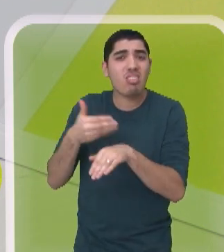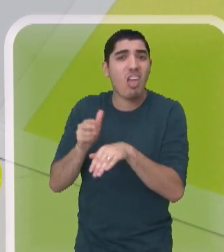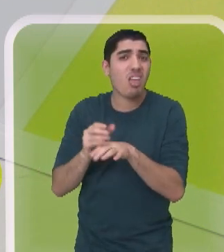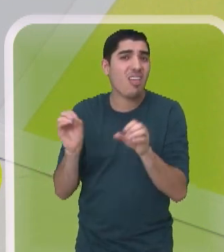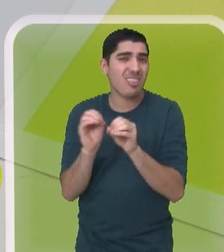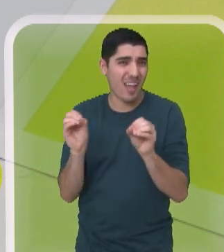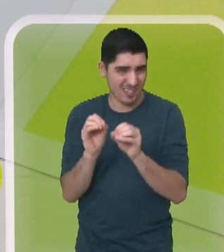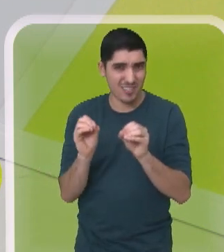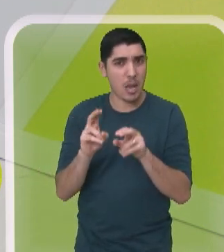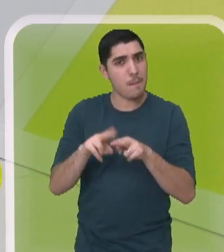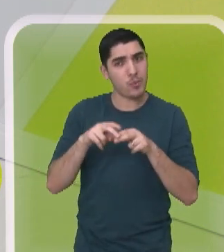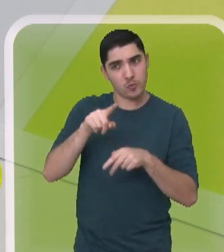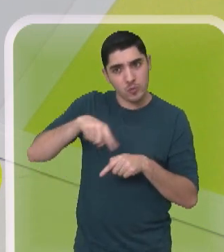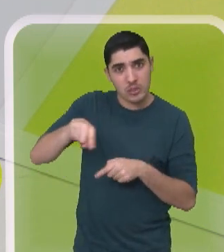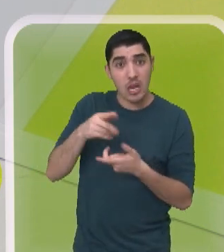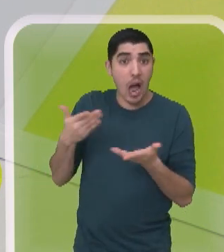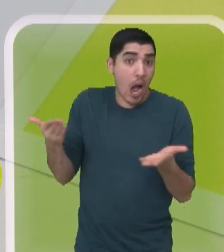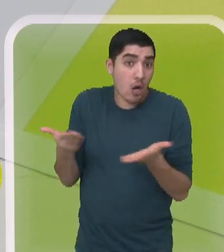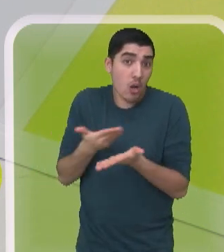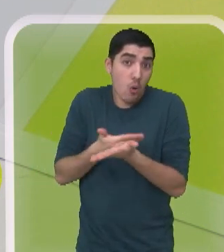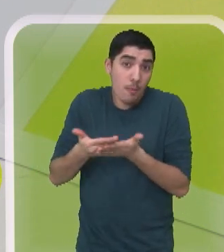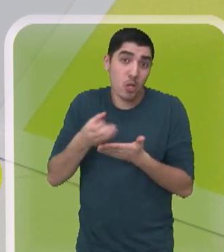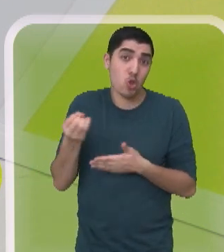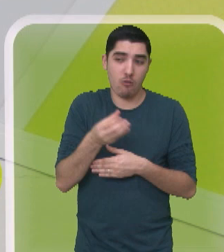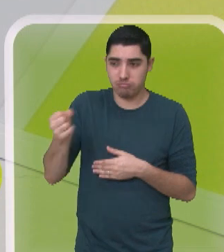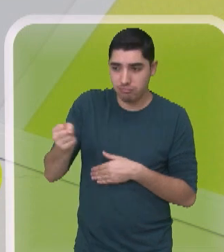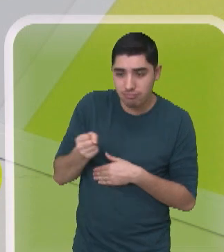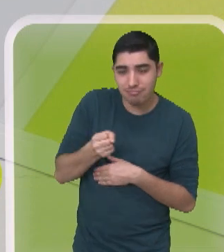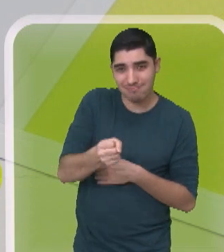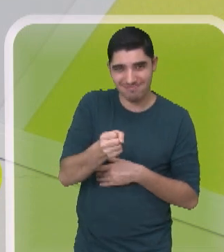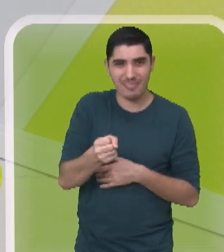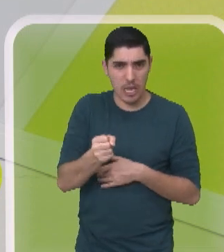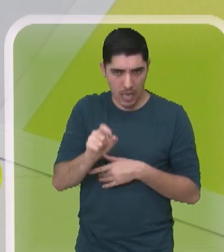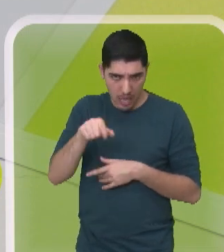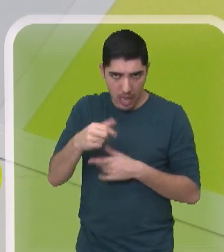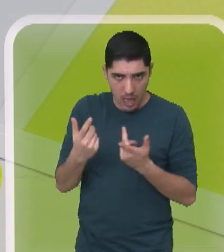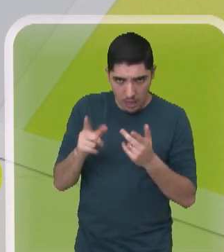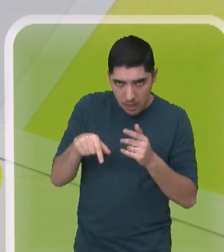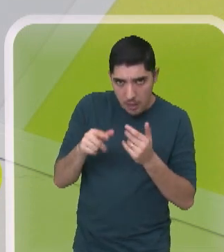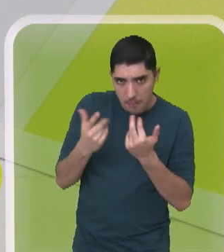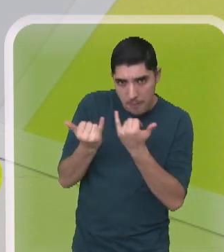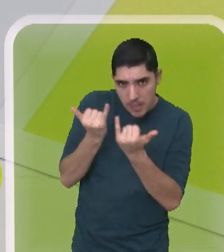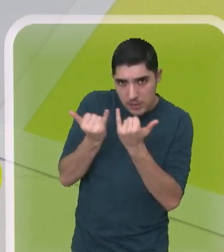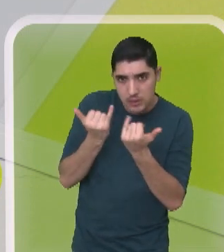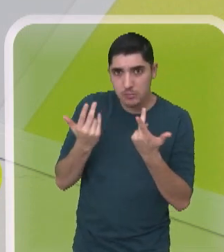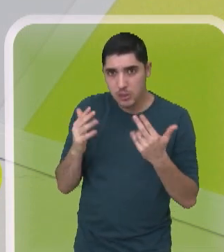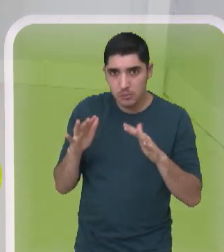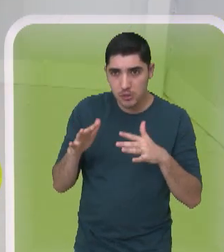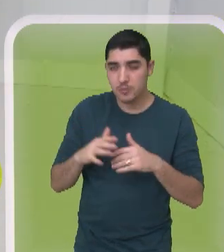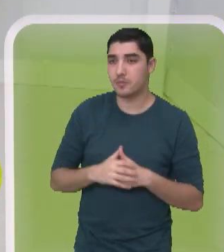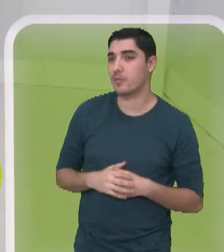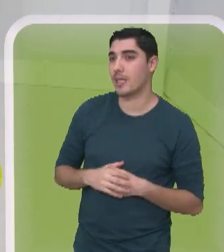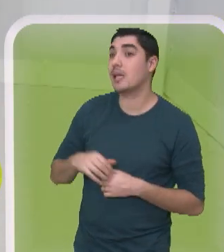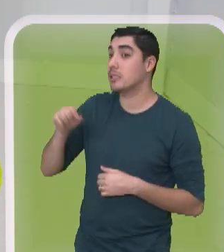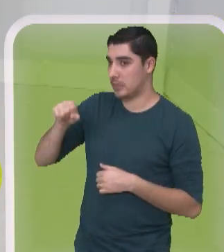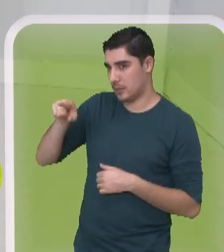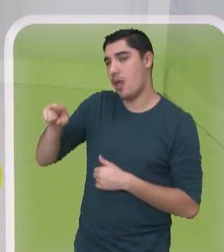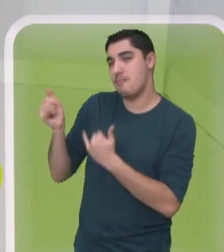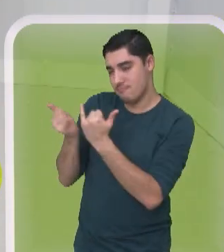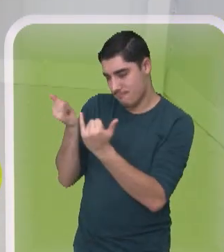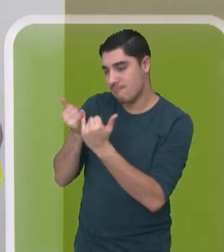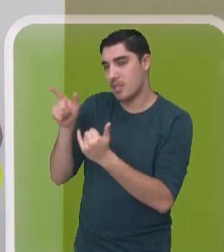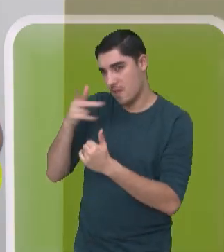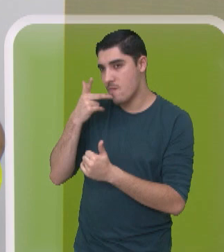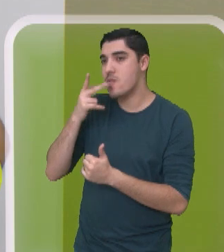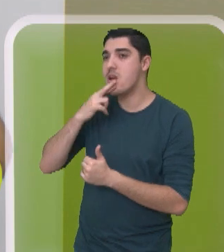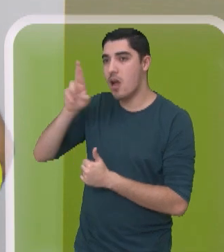deve ter pesado, vocês que estão chegando agora, para não disputar a Copa São Paulo. É mais ou menos nessa linha? É mais ou menos nessa linha, até porque quando